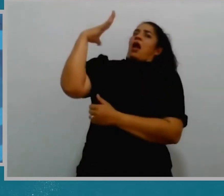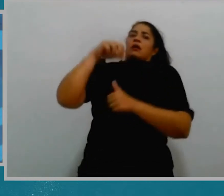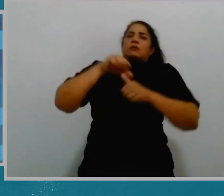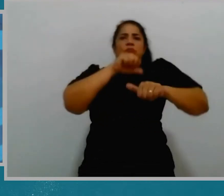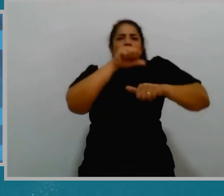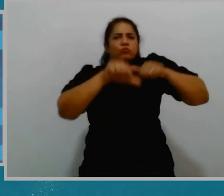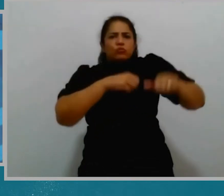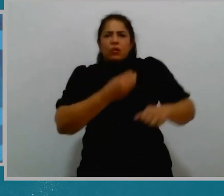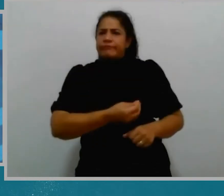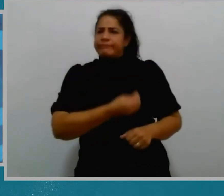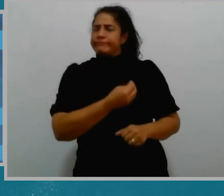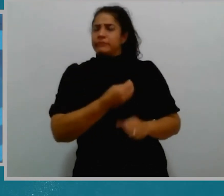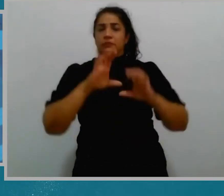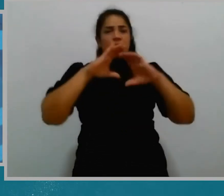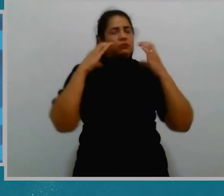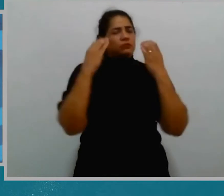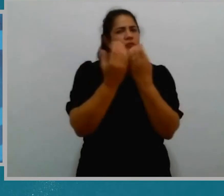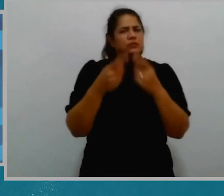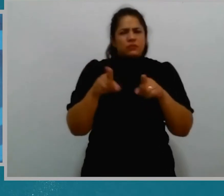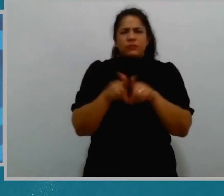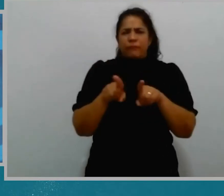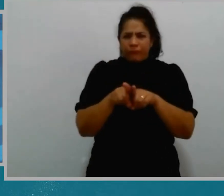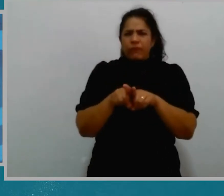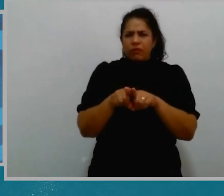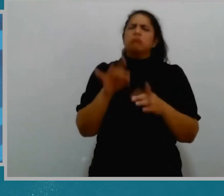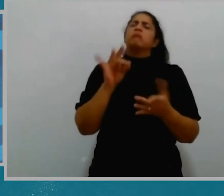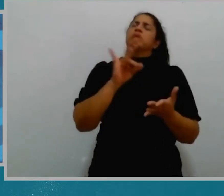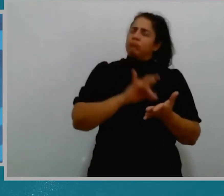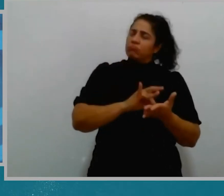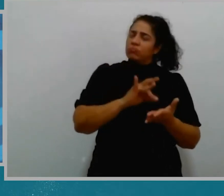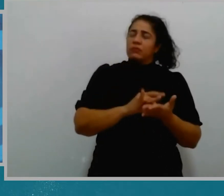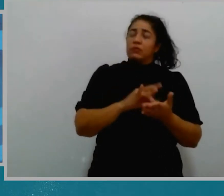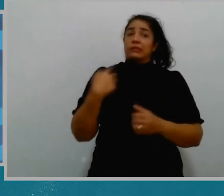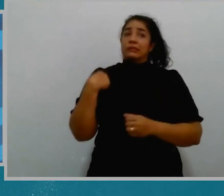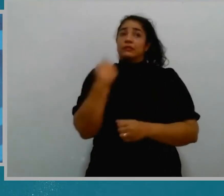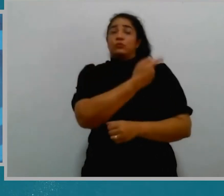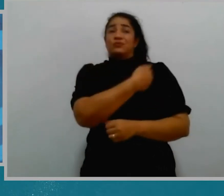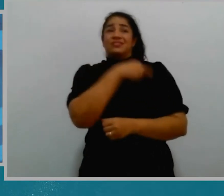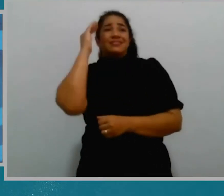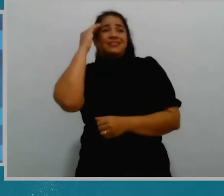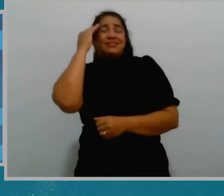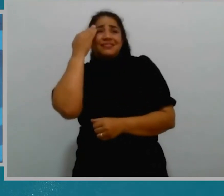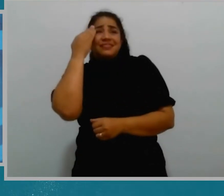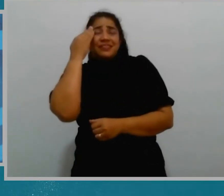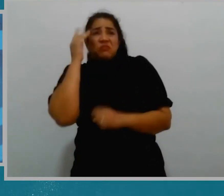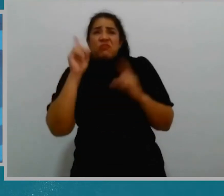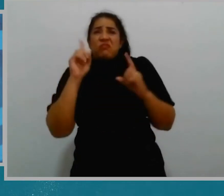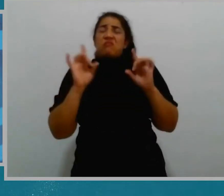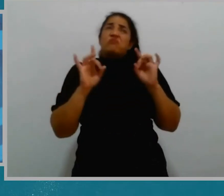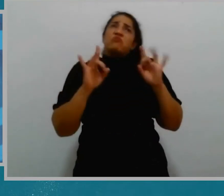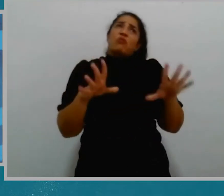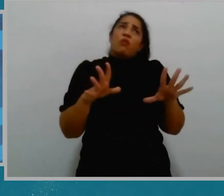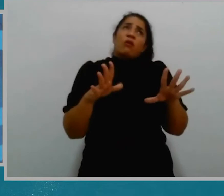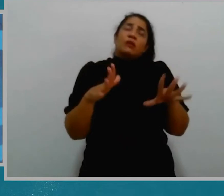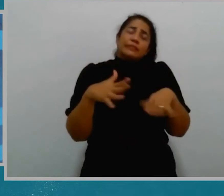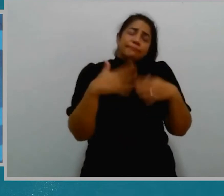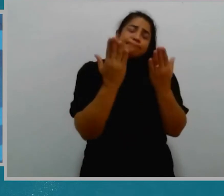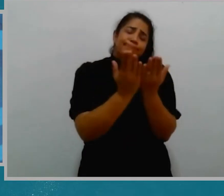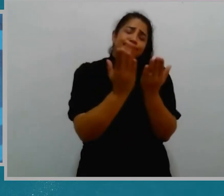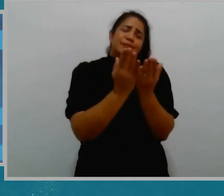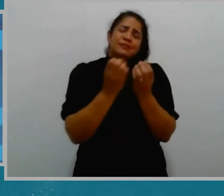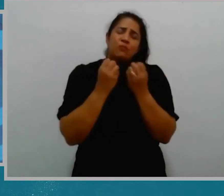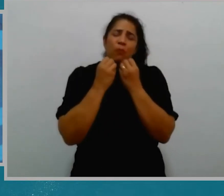conferência. Não é? Nós entendemos que não basta agora ser um bom cristão. Não basta ser um